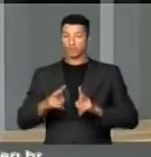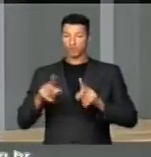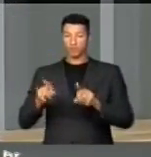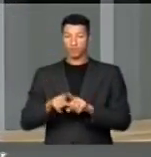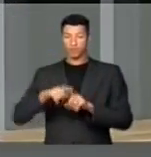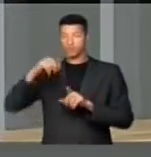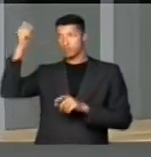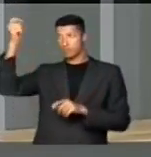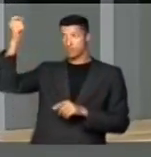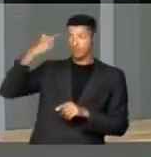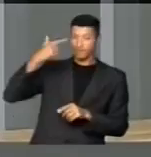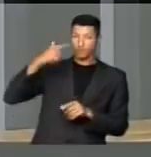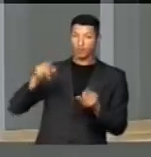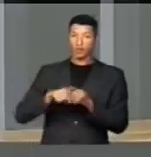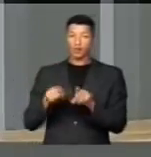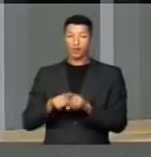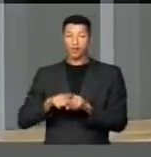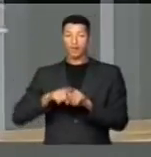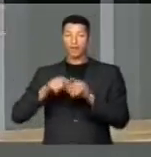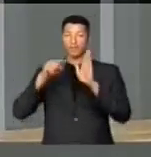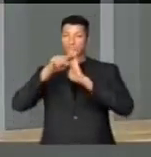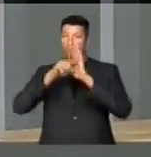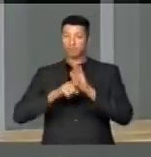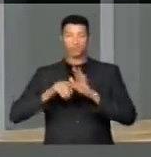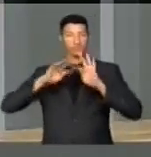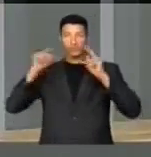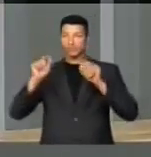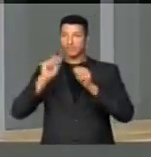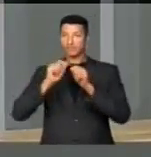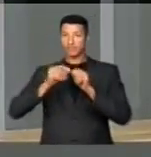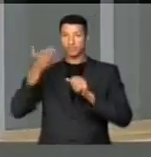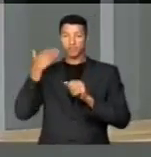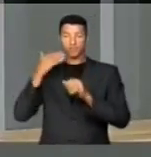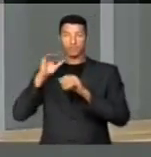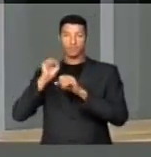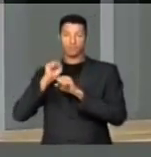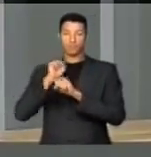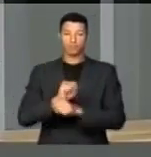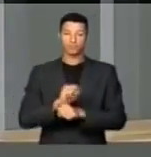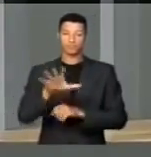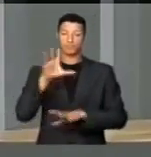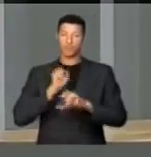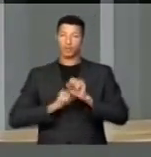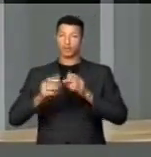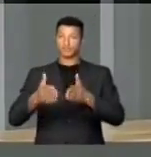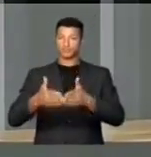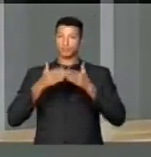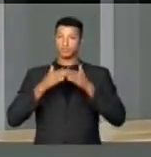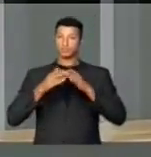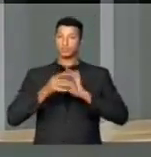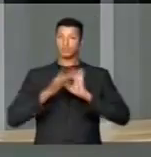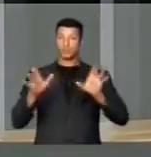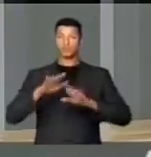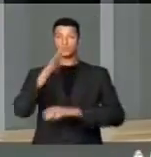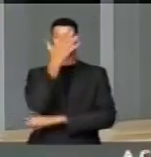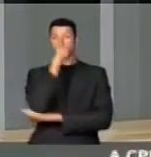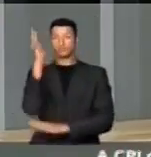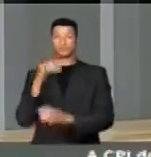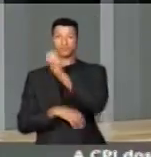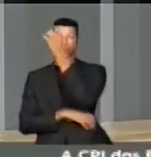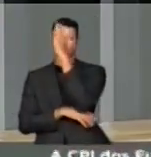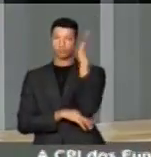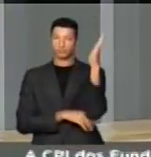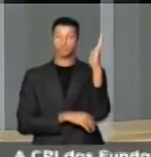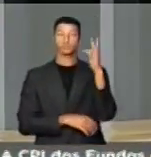de insolação, as pesquisas todas que estavam sendo feitas, a busca pelas licenças ambientais respectivas,